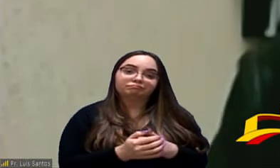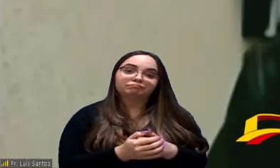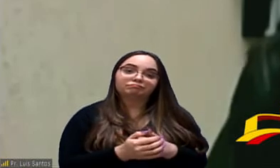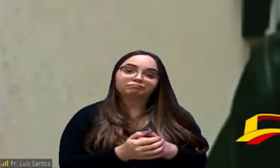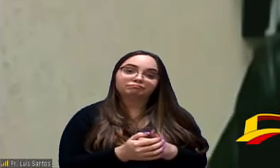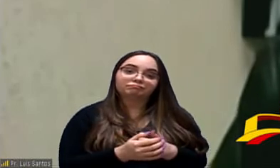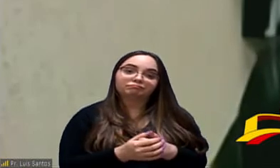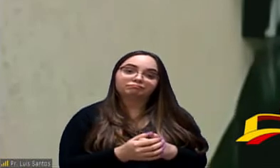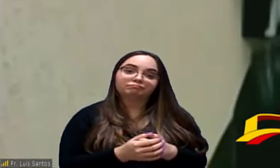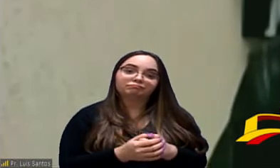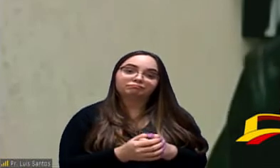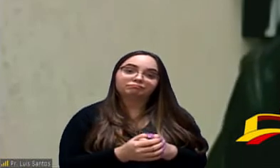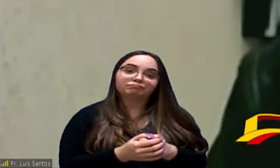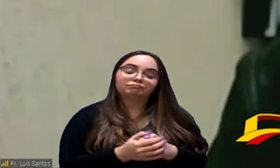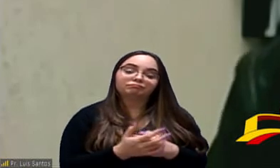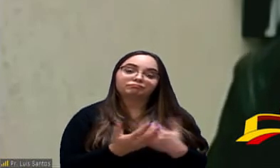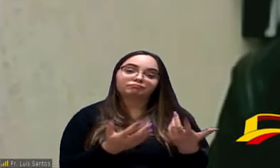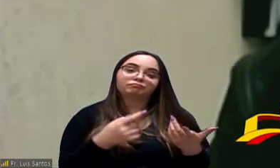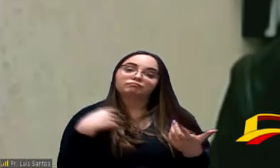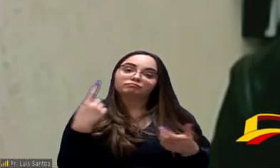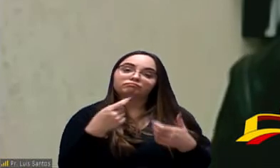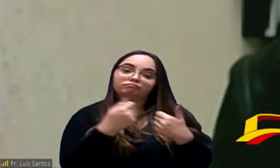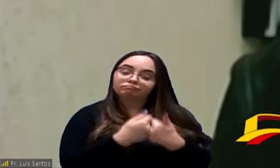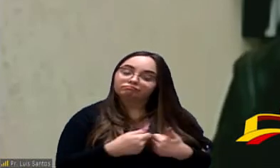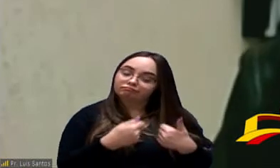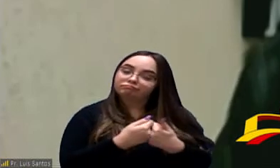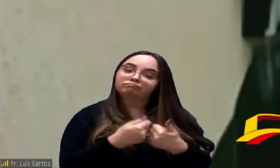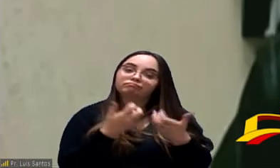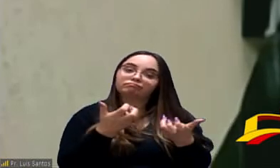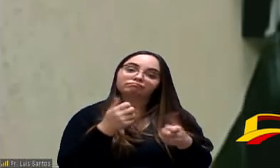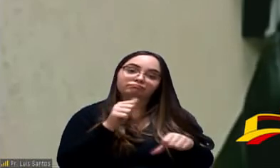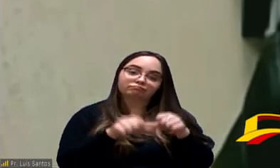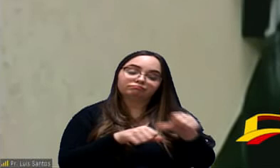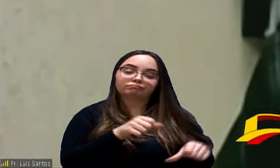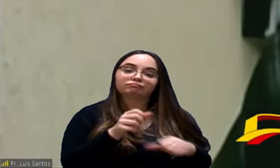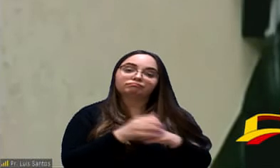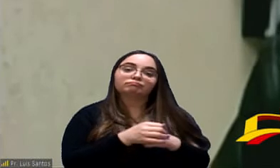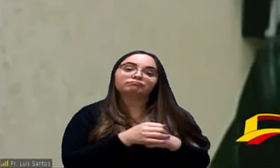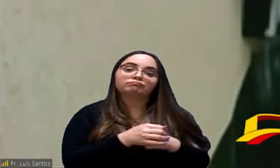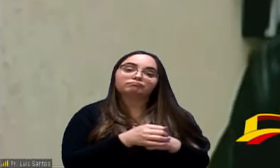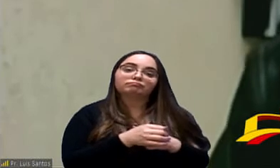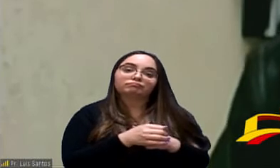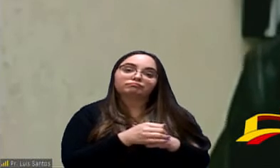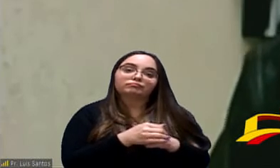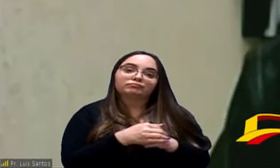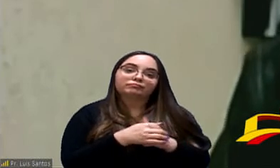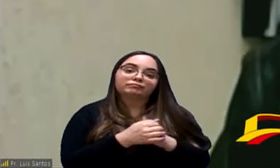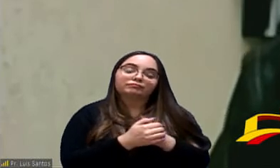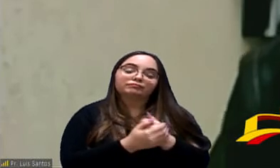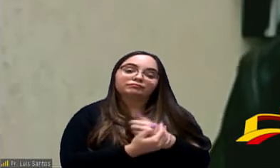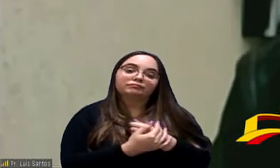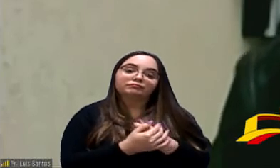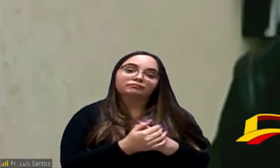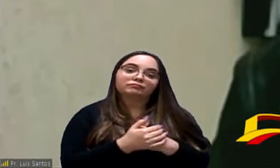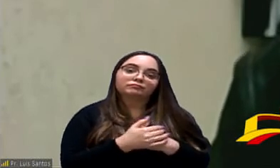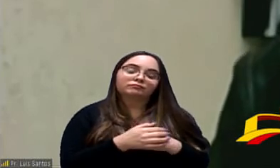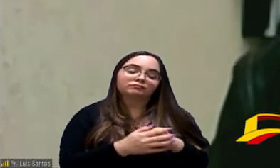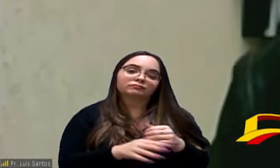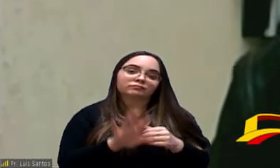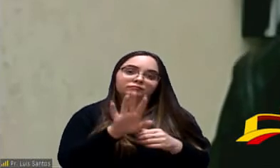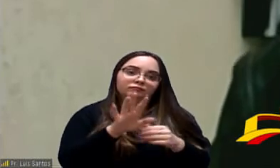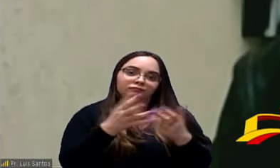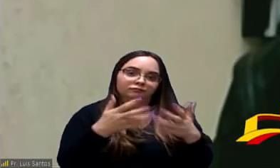tem sido parte da nossa luta também, mas não quero aqui